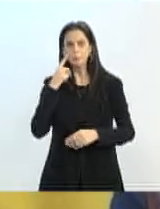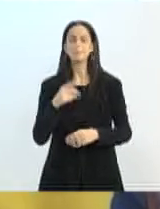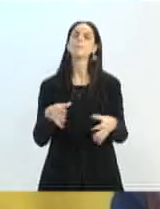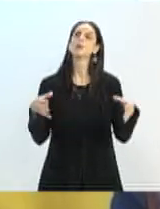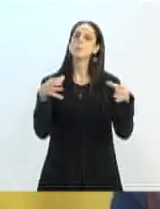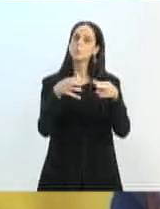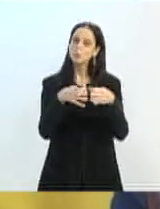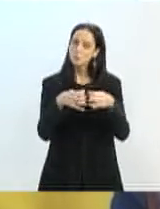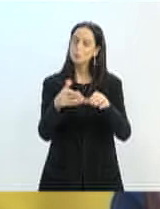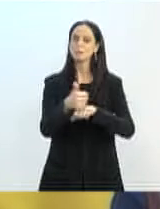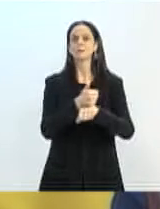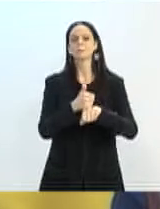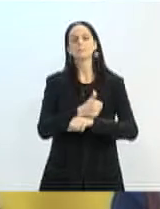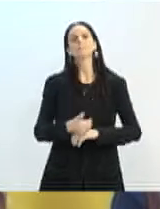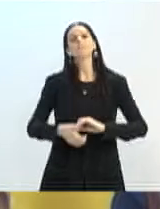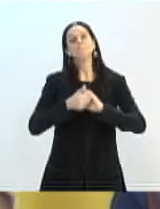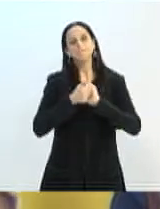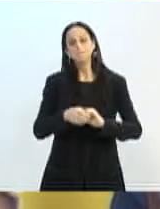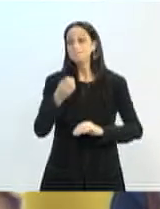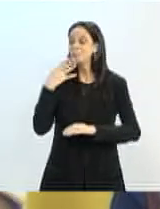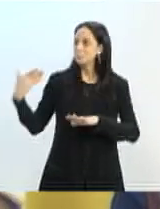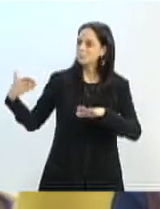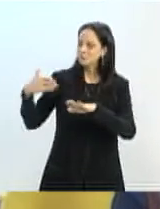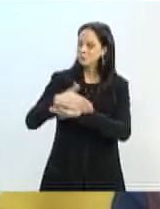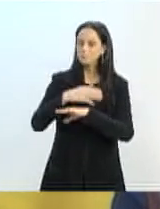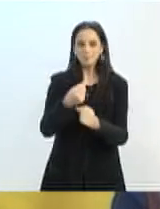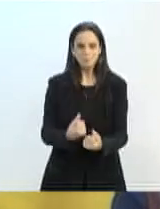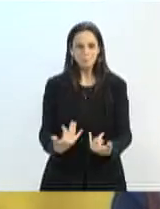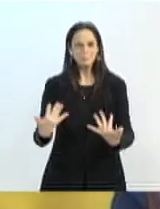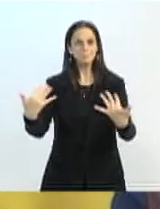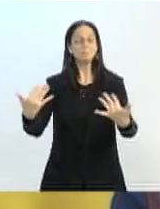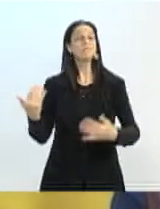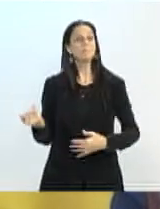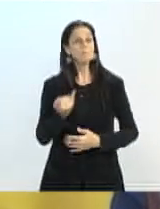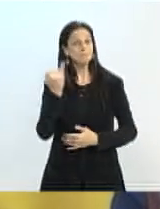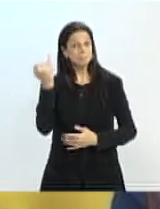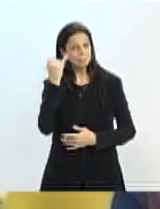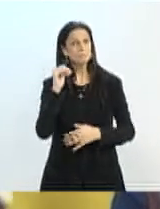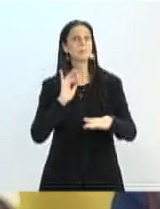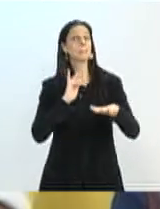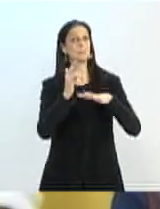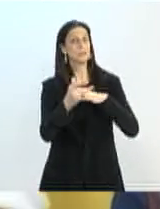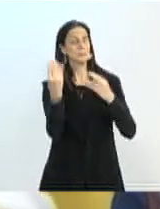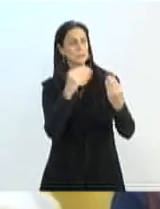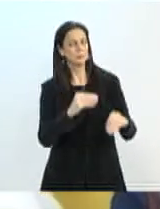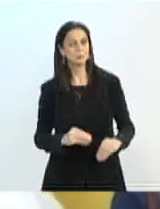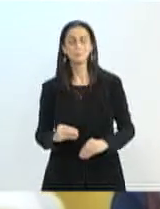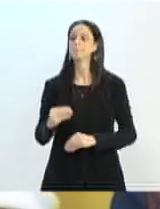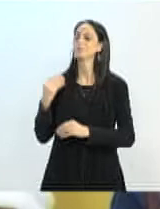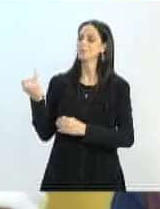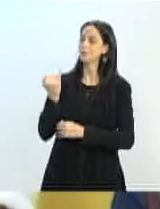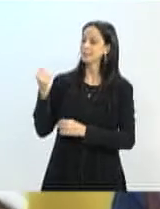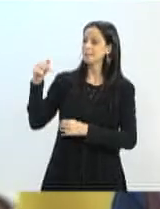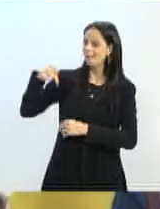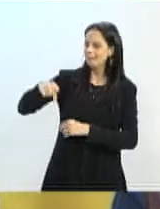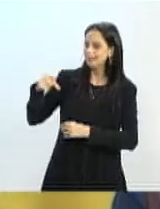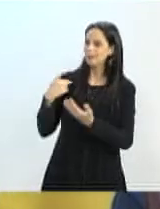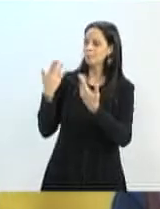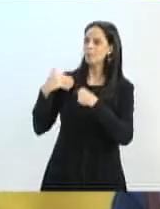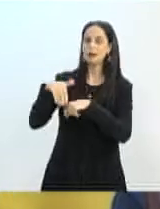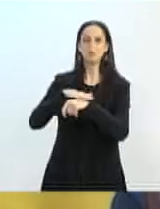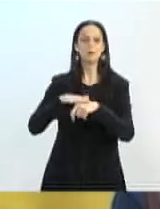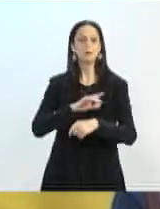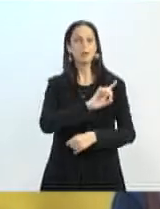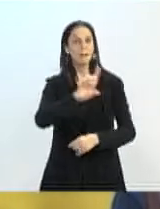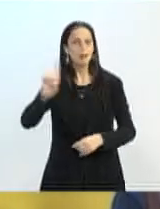importante a presença de vocês aqui, é importante a presença de vocês nas redes sociais, é importante a presença de vocês conversando com cada